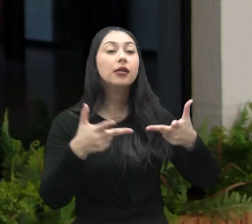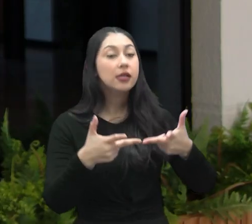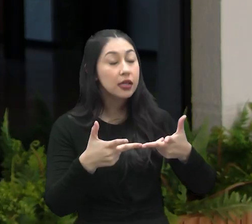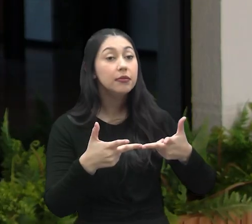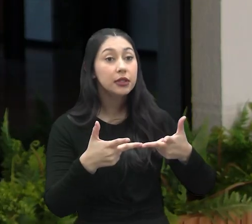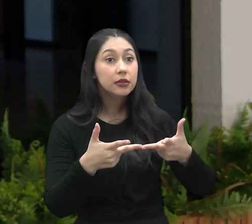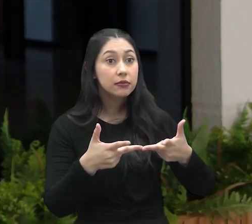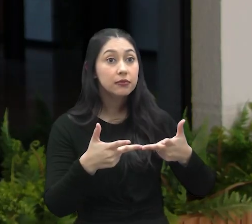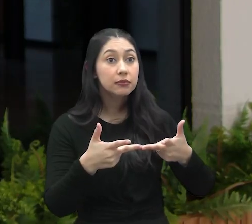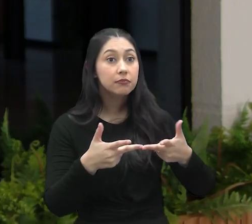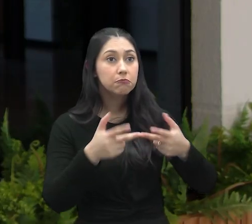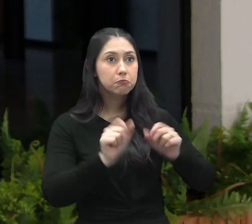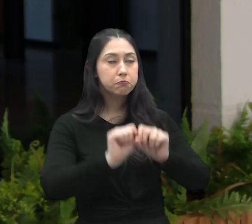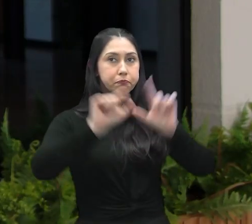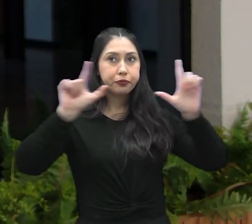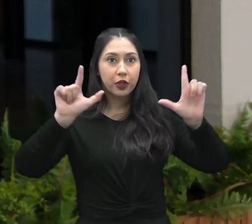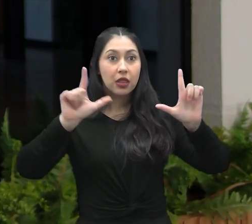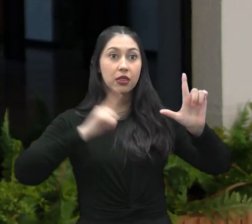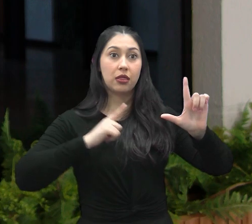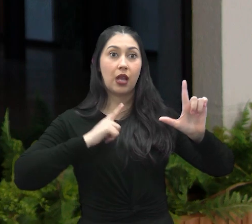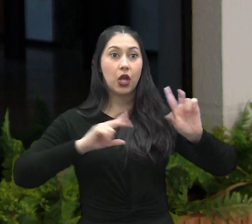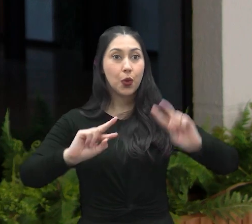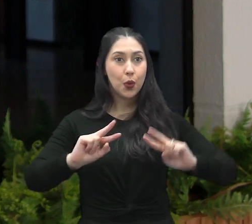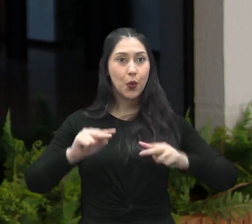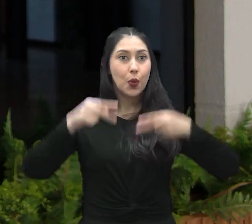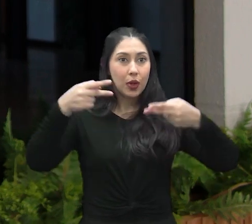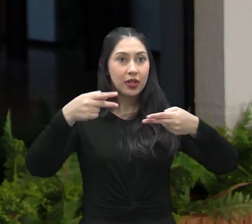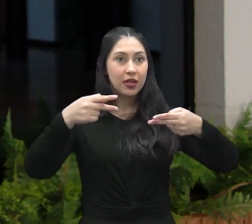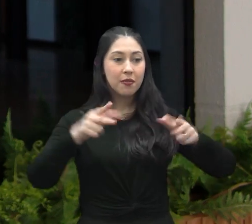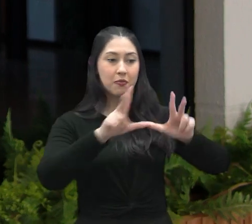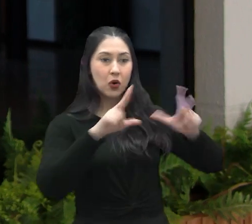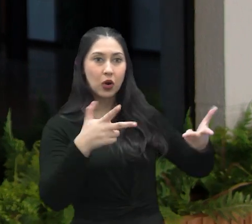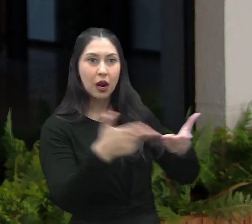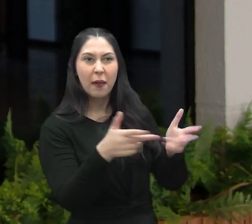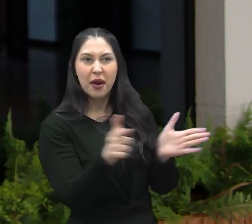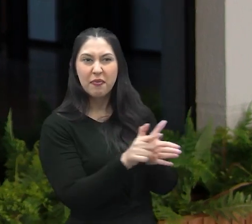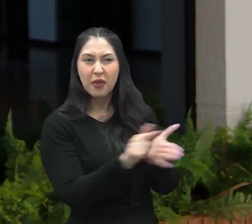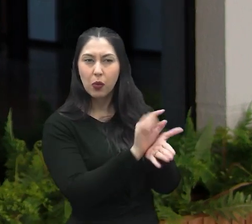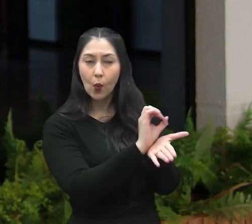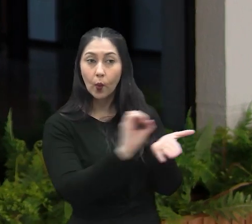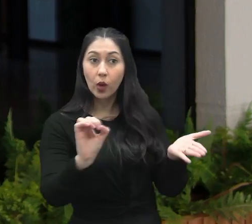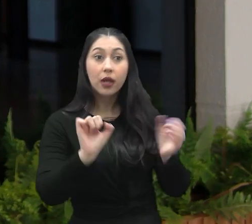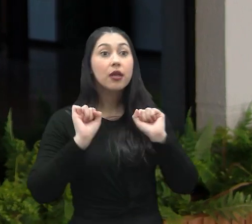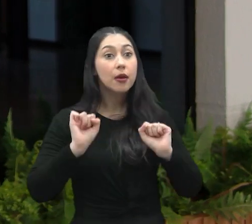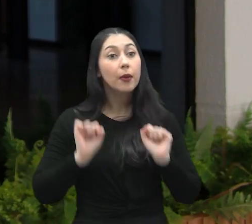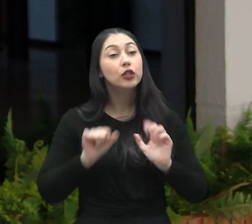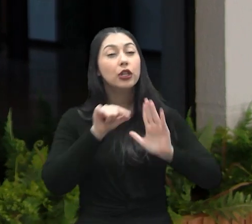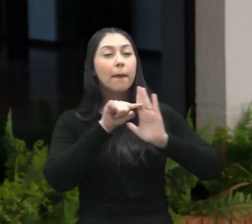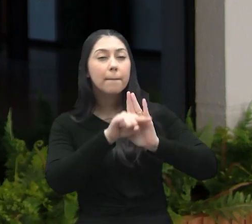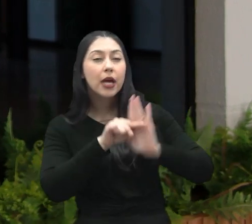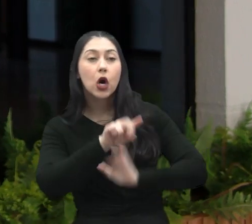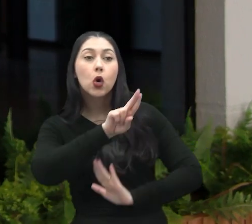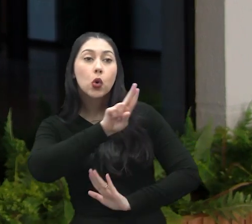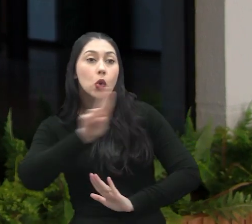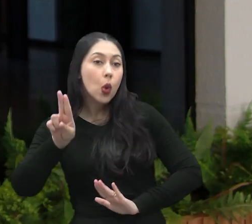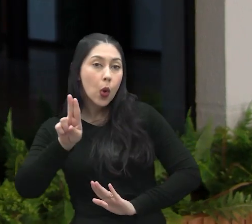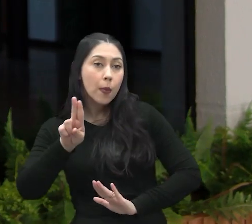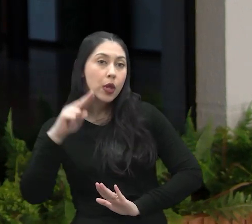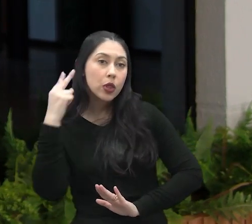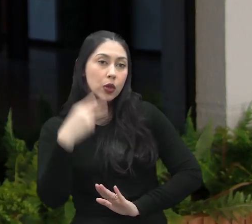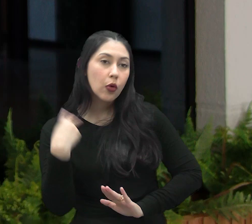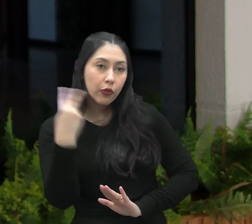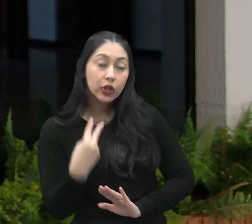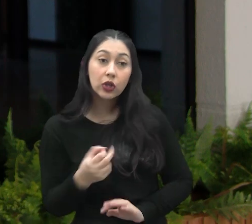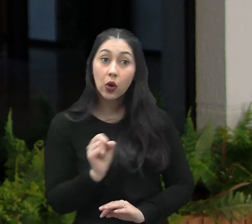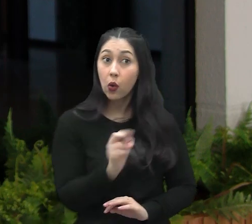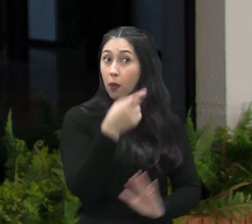Câmara Municipal, os munícipes entrando no site da Câmara, já vai ter o link ali para o Câmara Sem Papel e eles podem digitar ali o nome do vereador ou